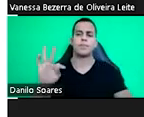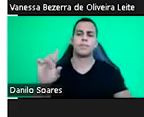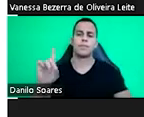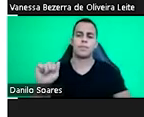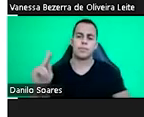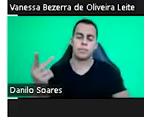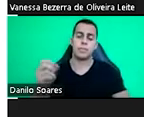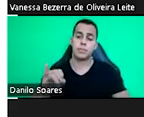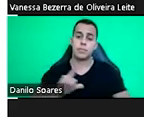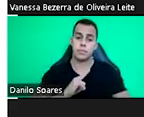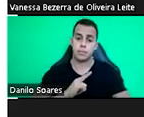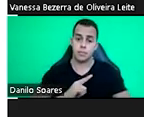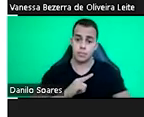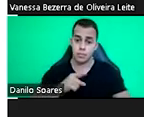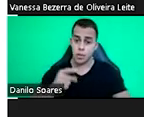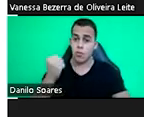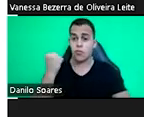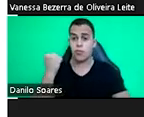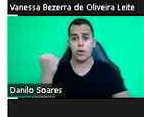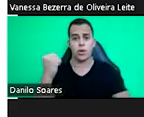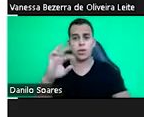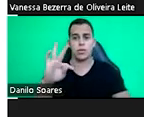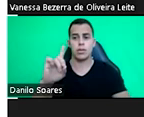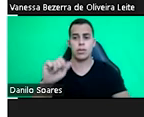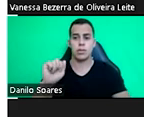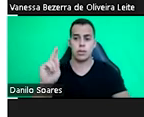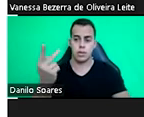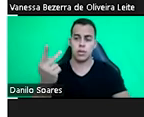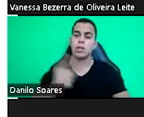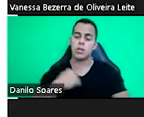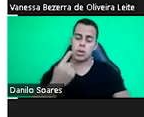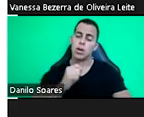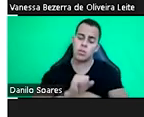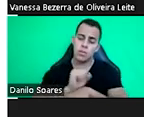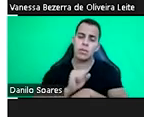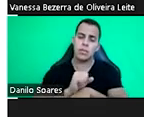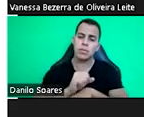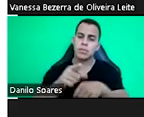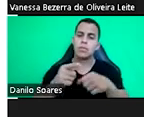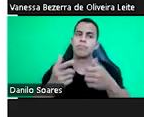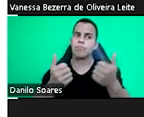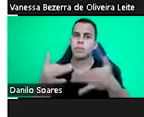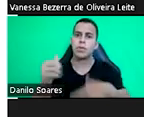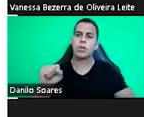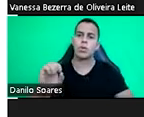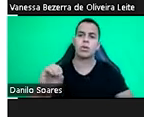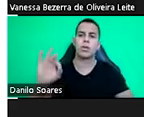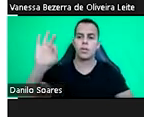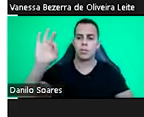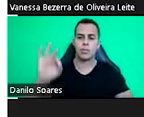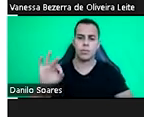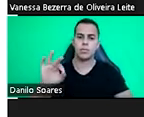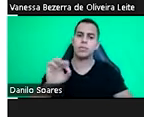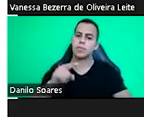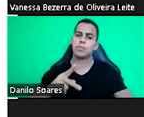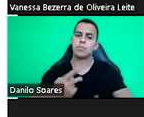tiver um score poligênico muito robusto para TDAH, a gente espera que esse score explique 80% desse fenótipo. Então,